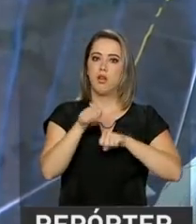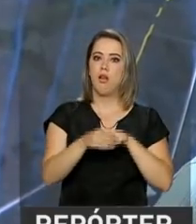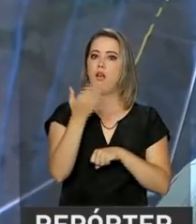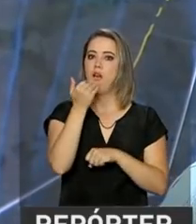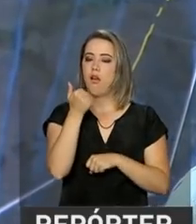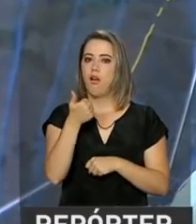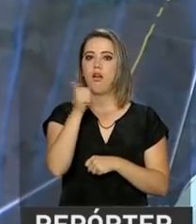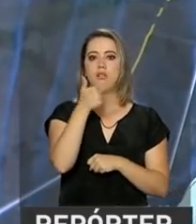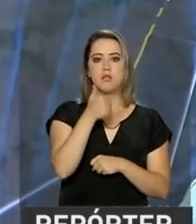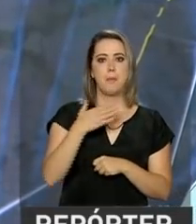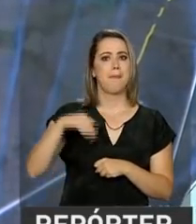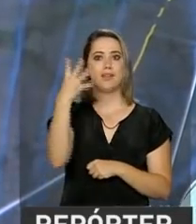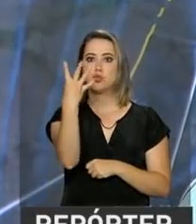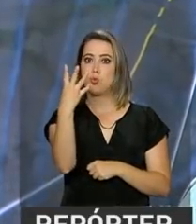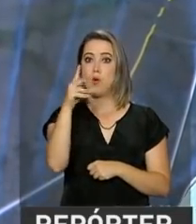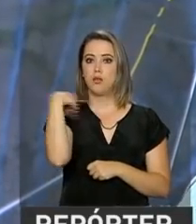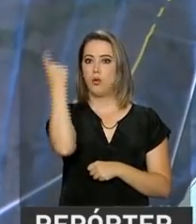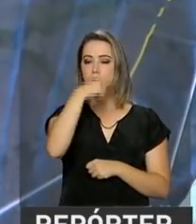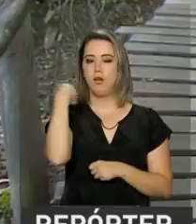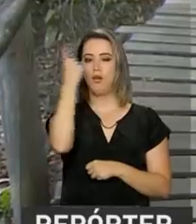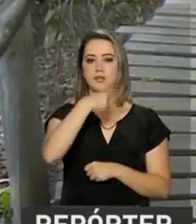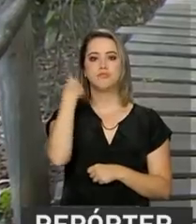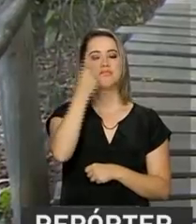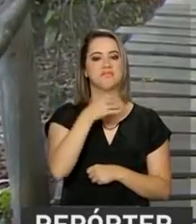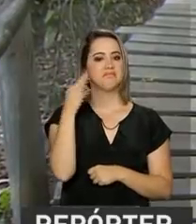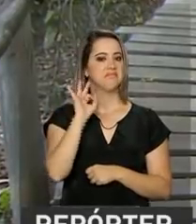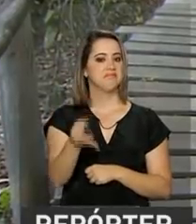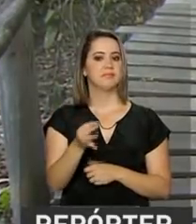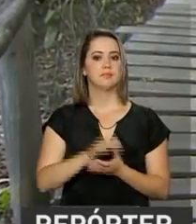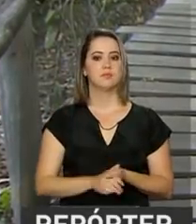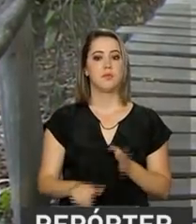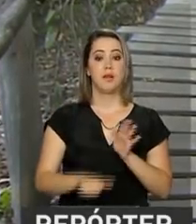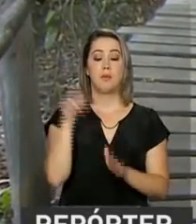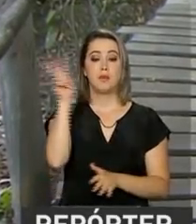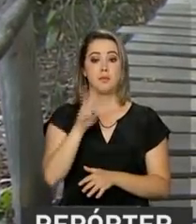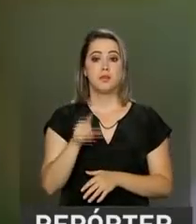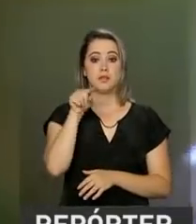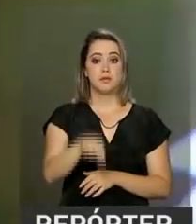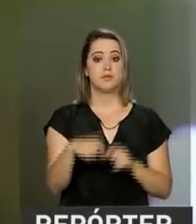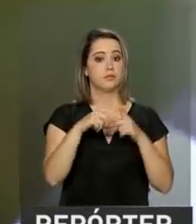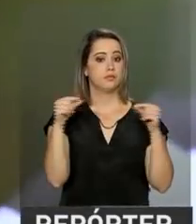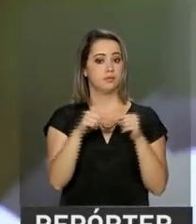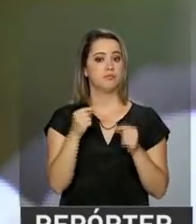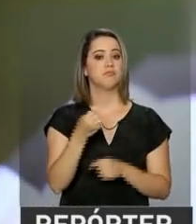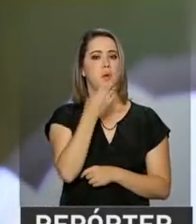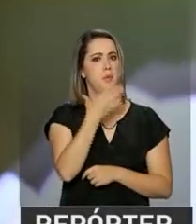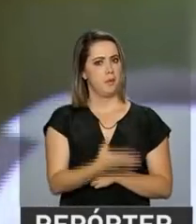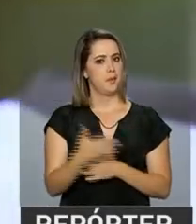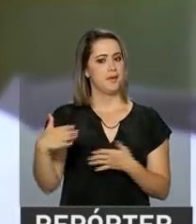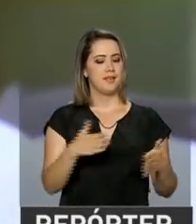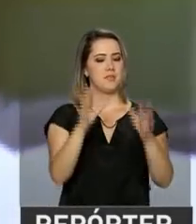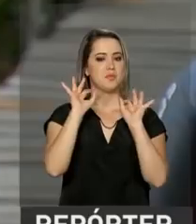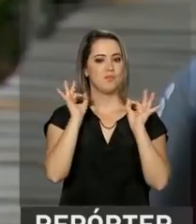ele pode ficar até mais de 4 horas pedalando aqui tranquilamente. Foi a primeira vez do Rui na Floresta Nacional de Brasília. Ele aprovou a trilha e